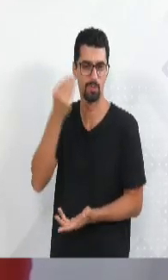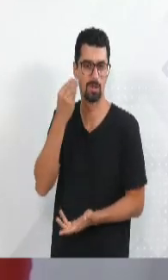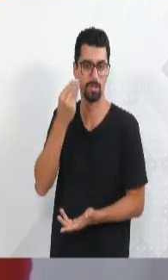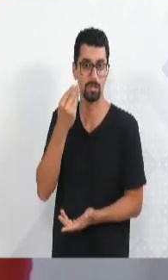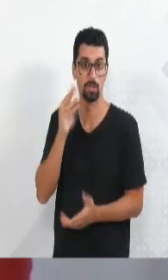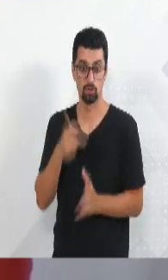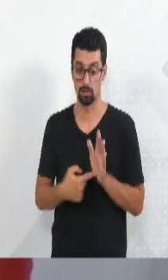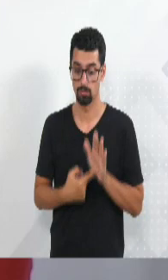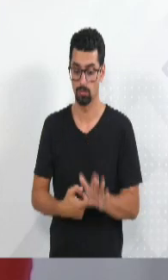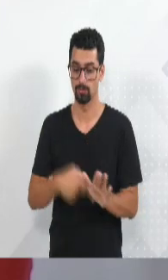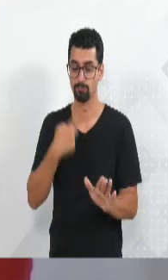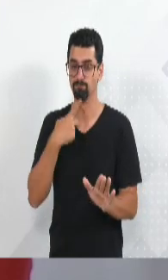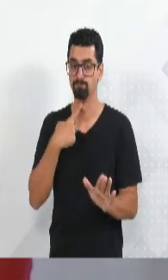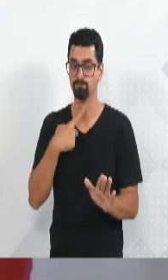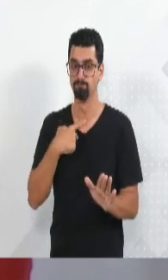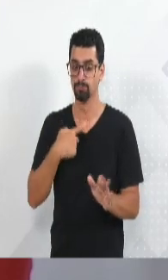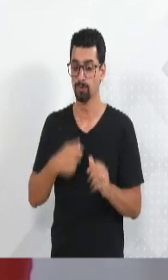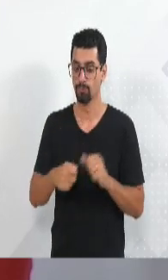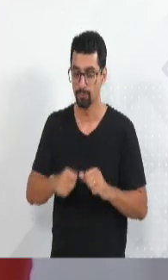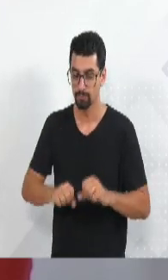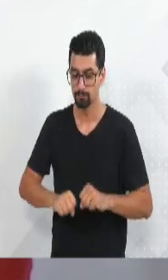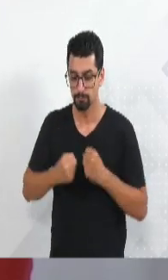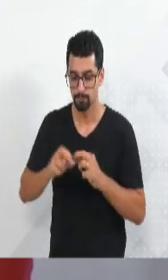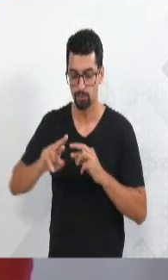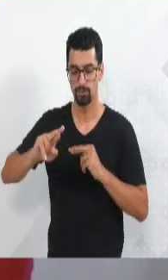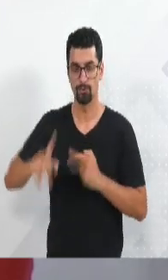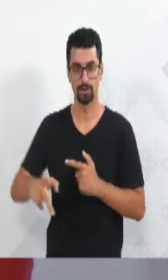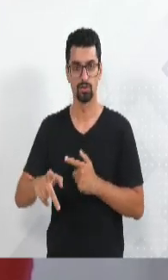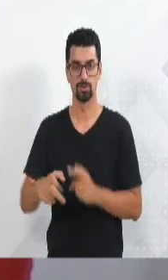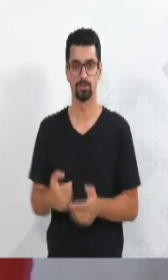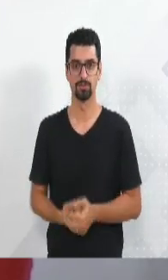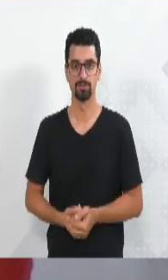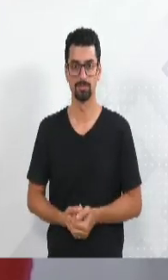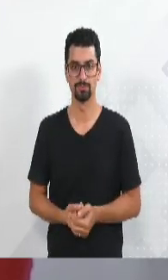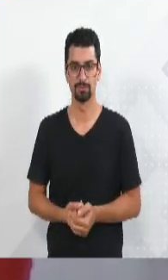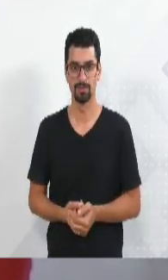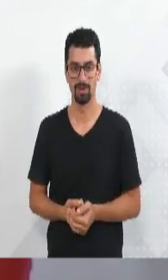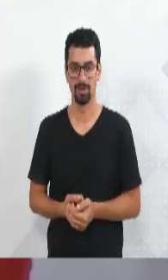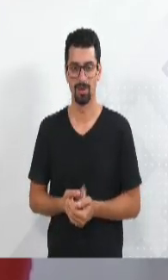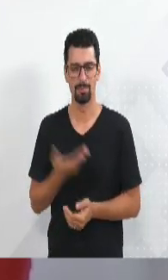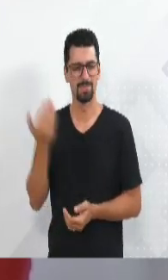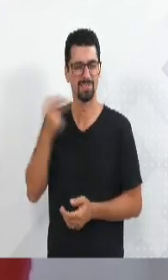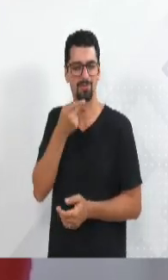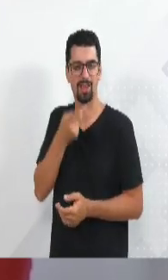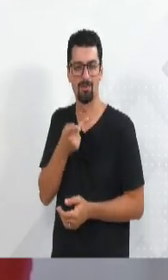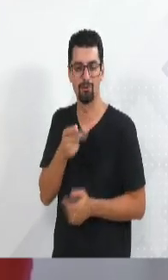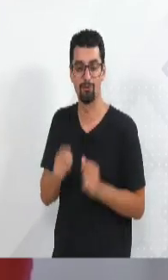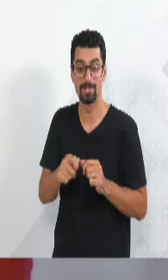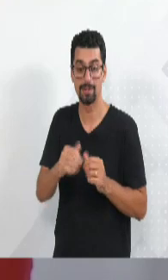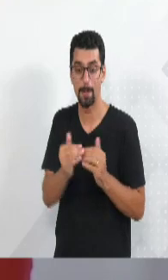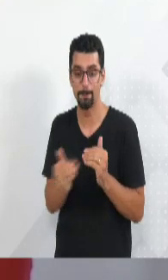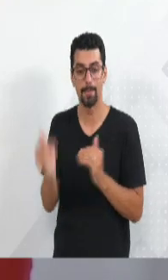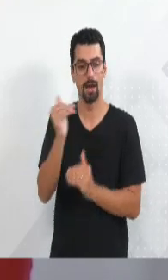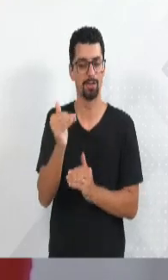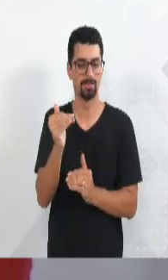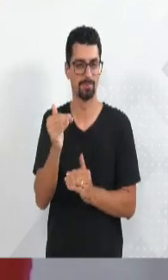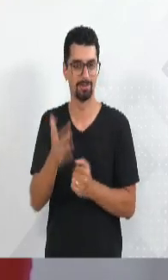já demonstra a vontade de fazer a diferença na época chamava do algo a mais fazer algo a mais